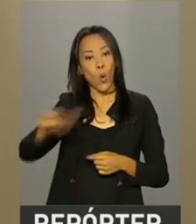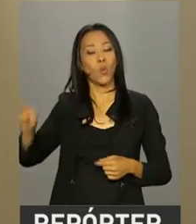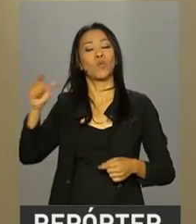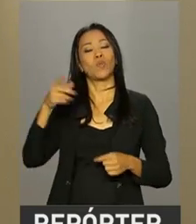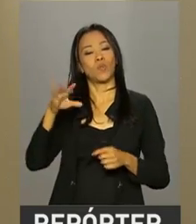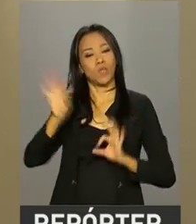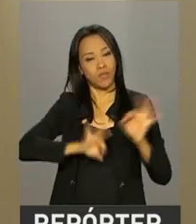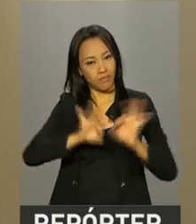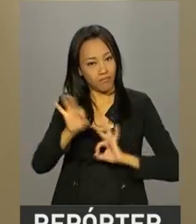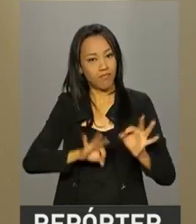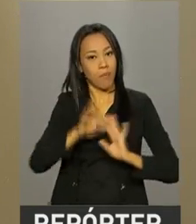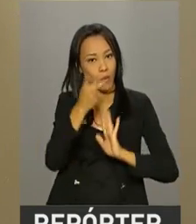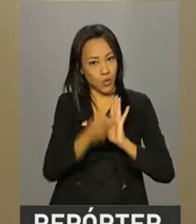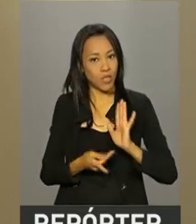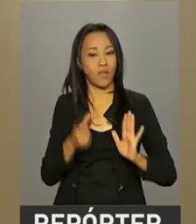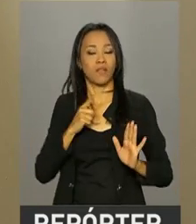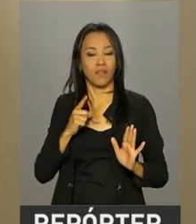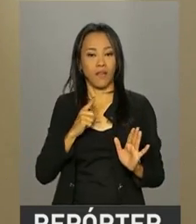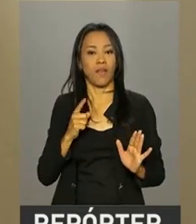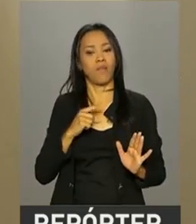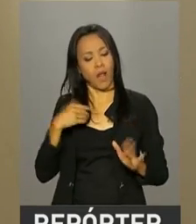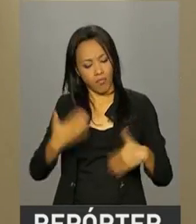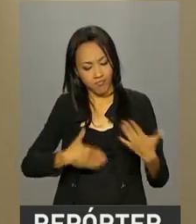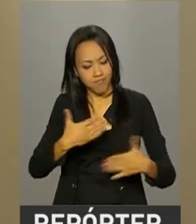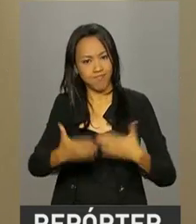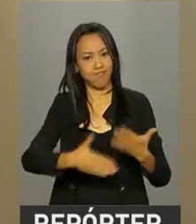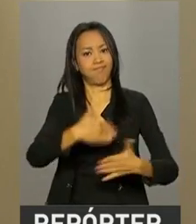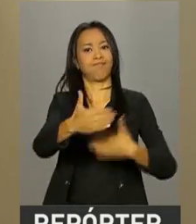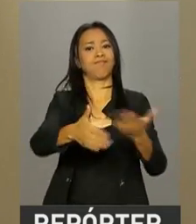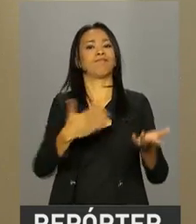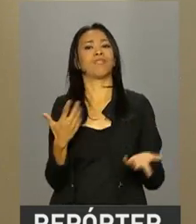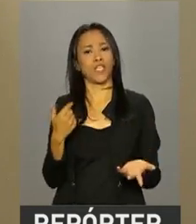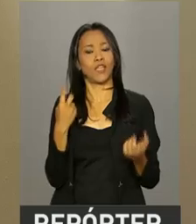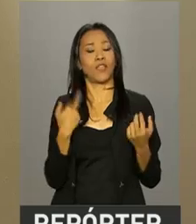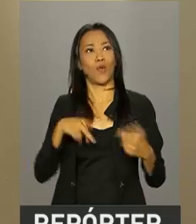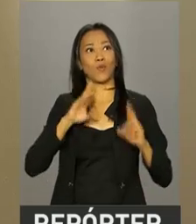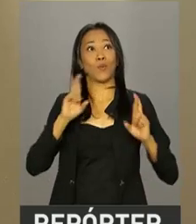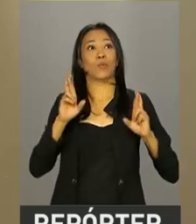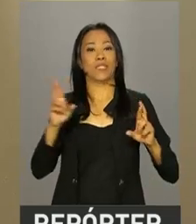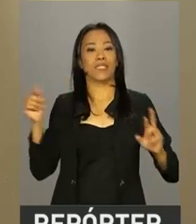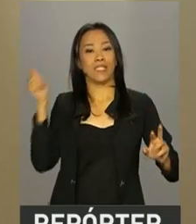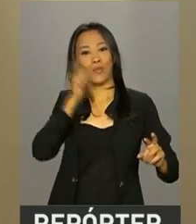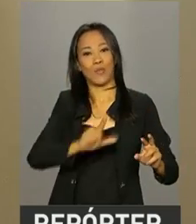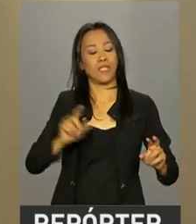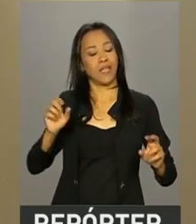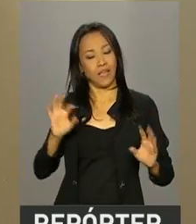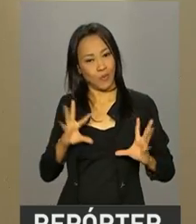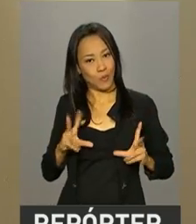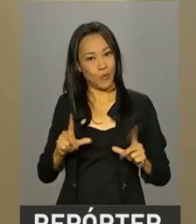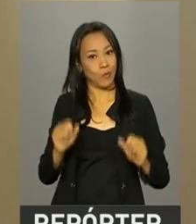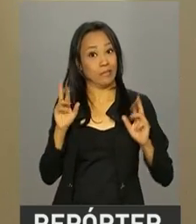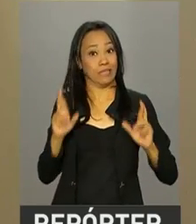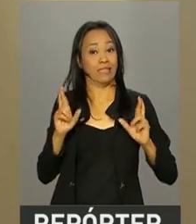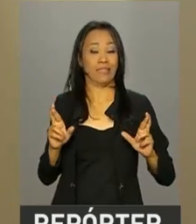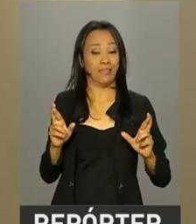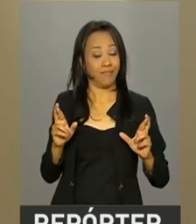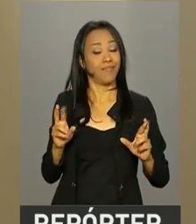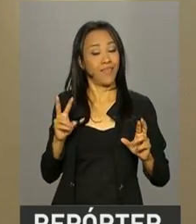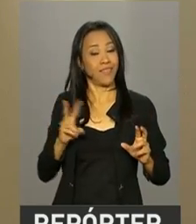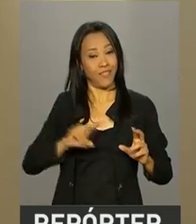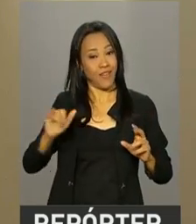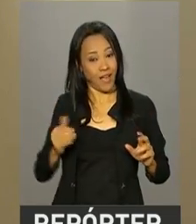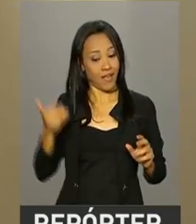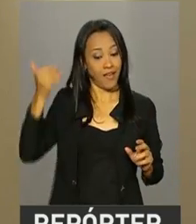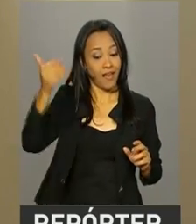ser des eh desenrolados né que a gente consiga conquistar e se tudo der certo o nossoo